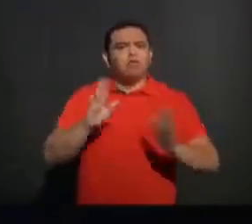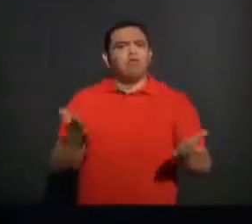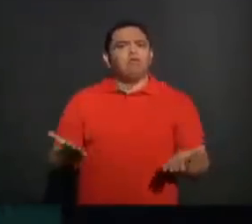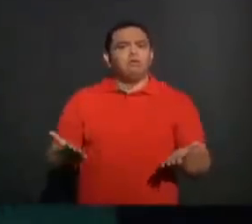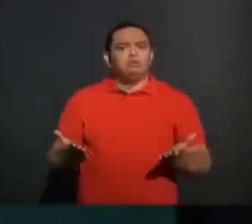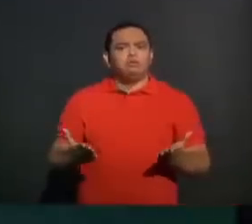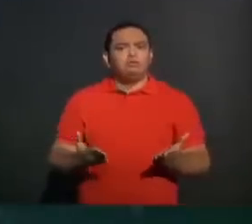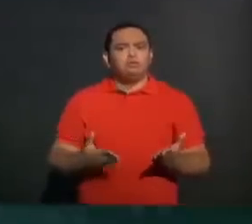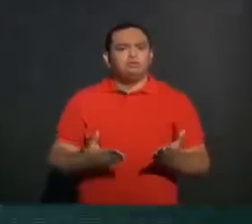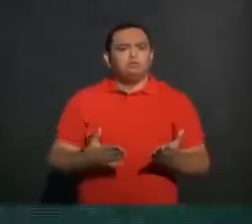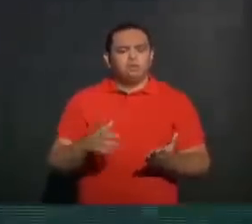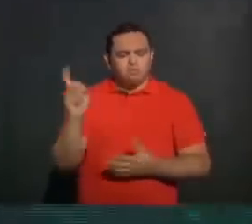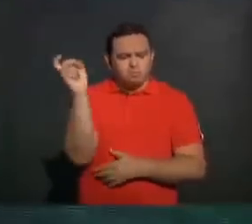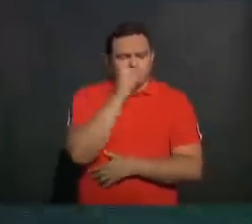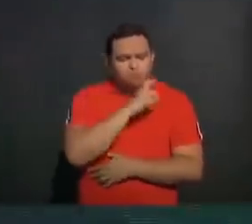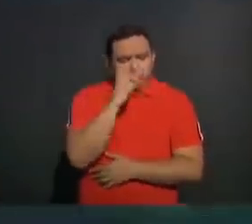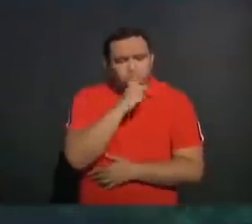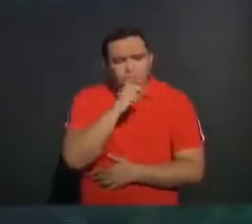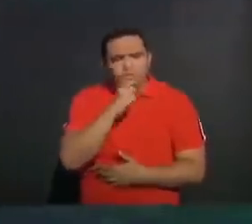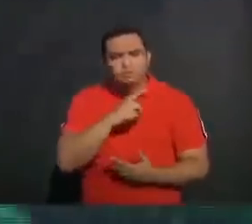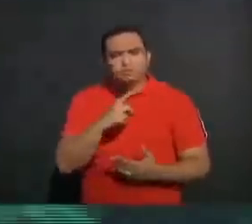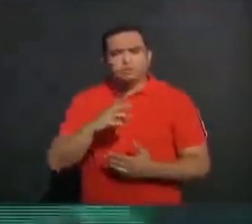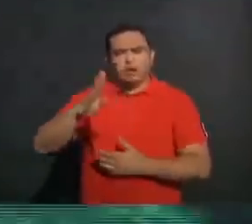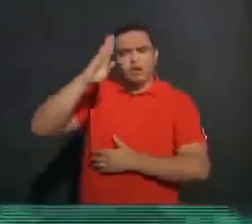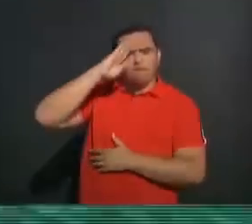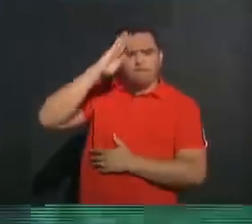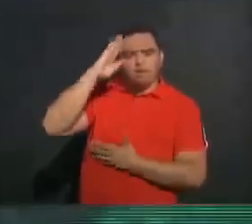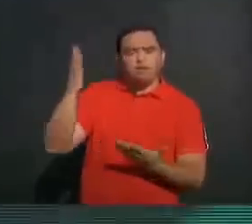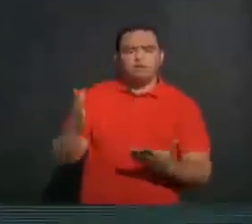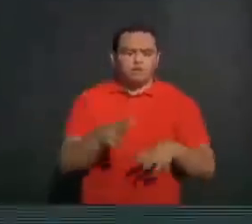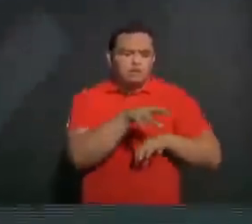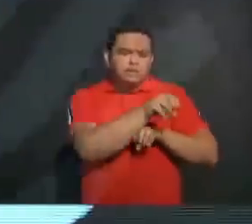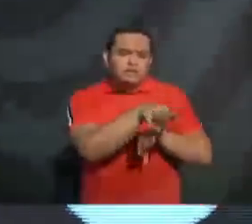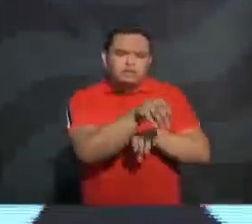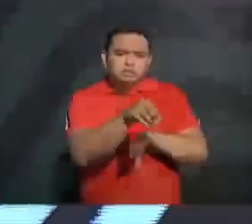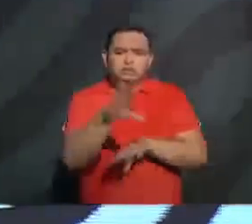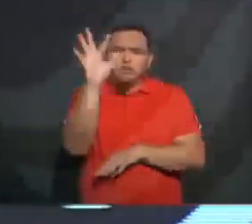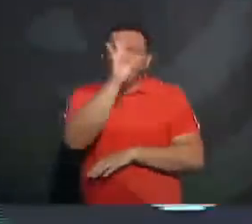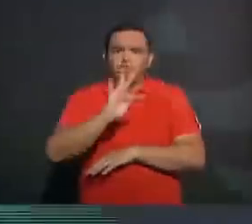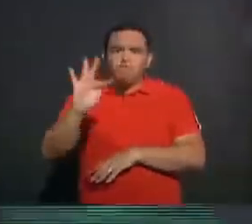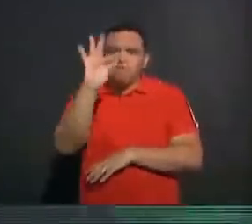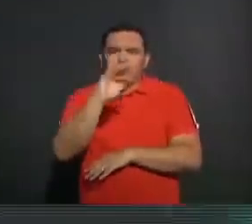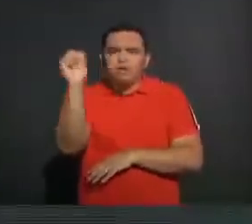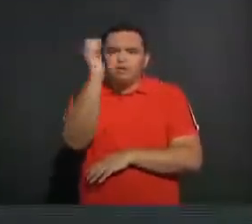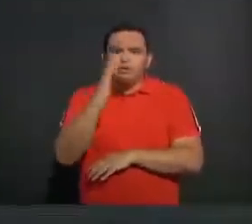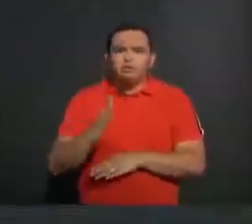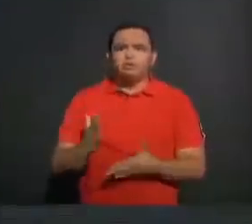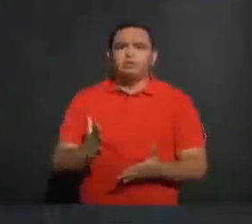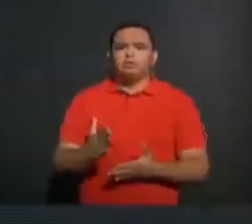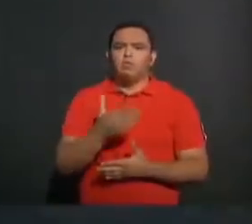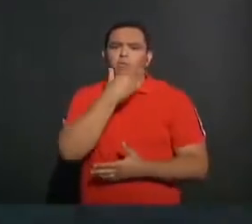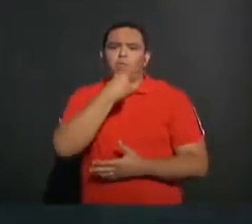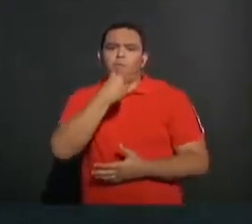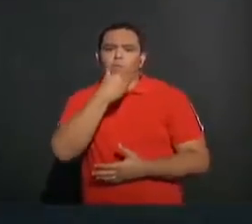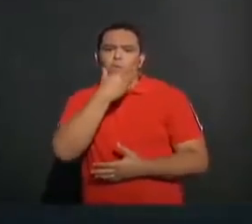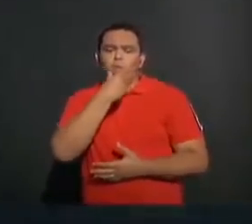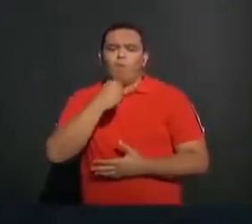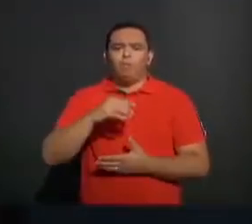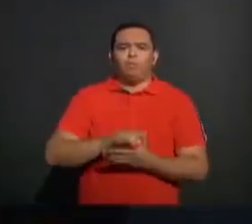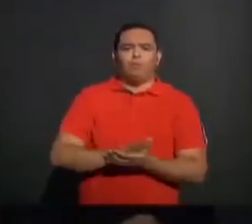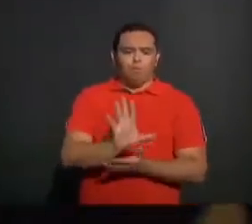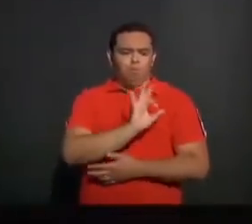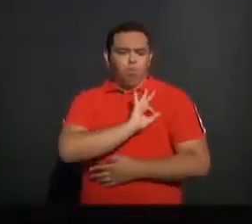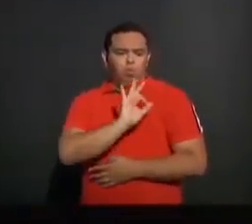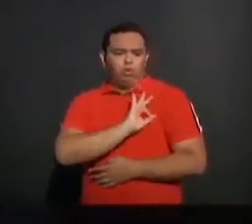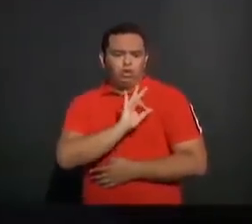Isso é mentira que ensinaram nas faculdades do Brasil. Bombeiro é herói, polícia militar